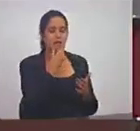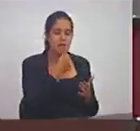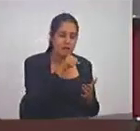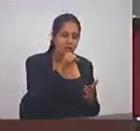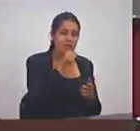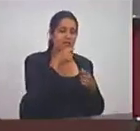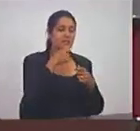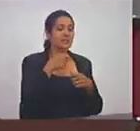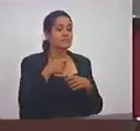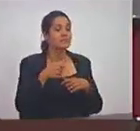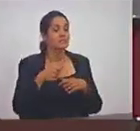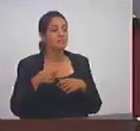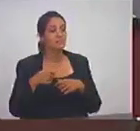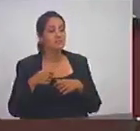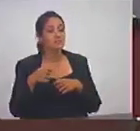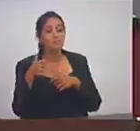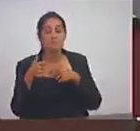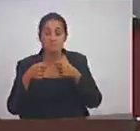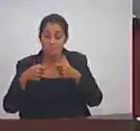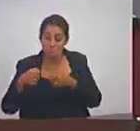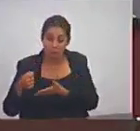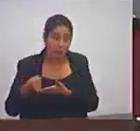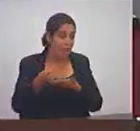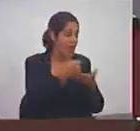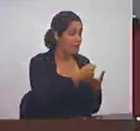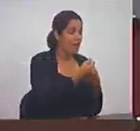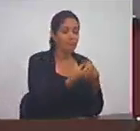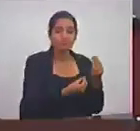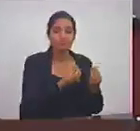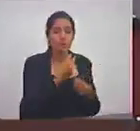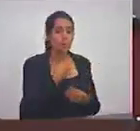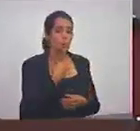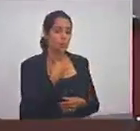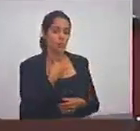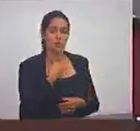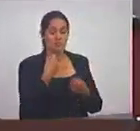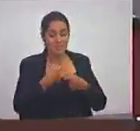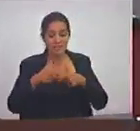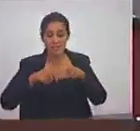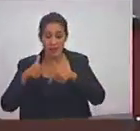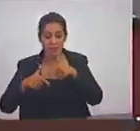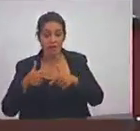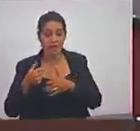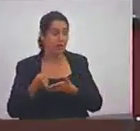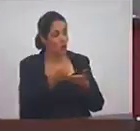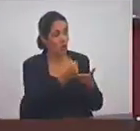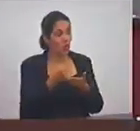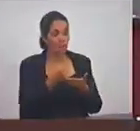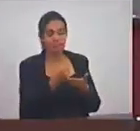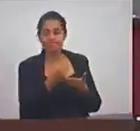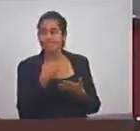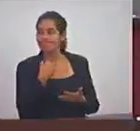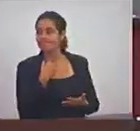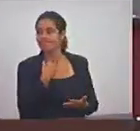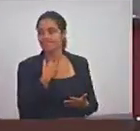que pedir demissão do trabalho, porque não tem aonde deixar a criança, diante de uma situação em que o país está passando, muita